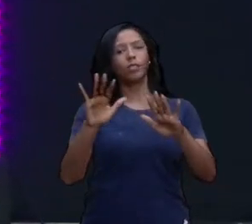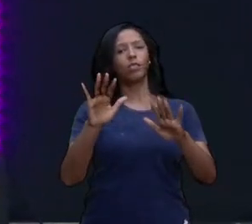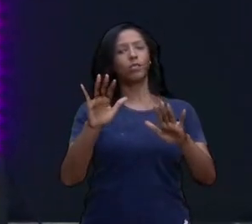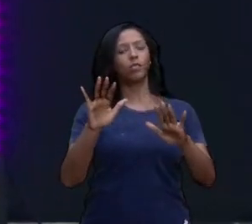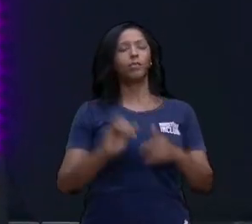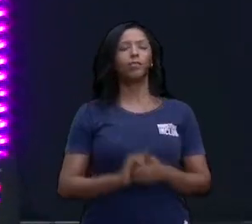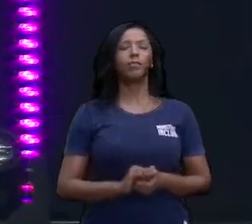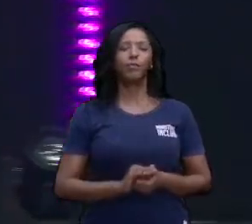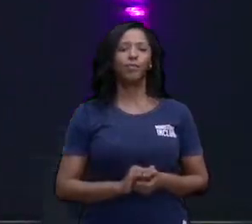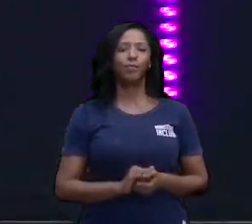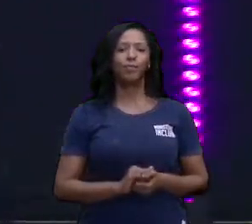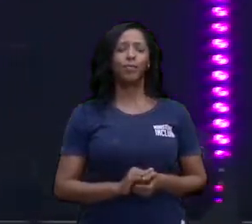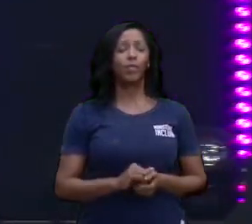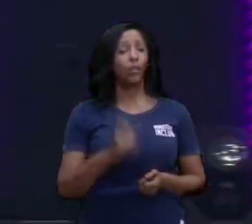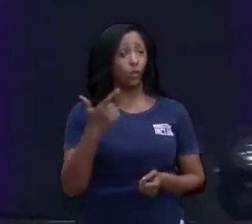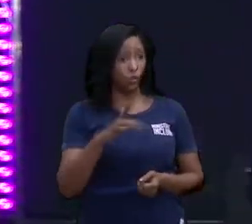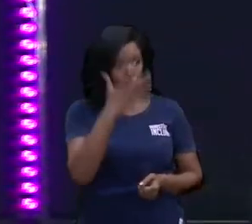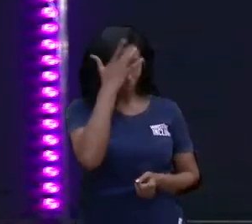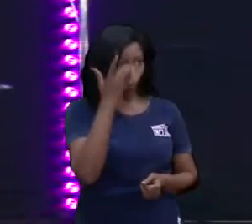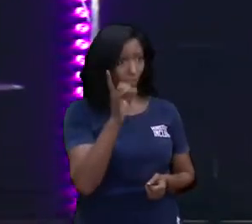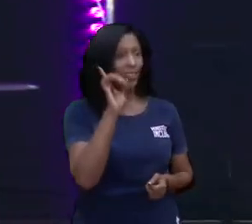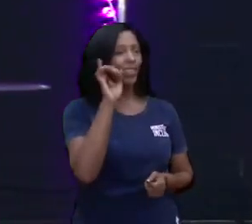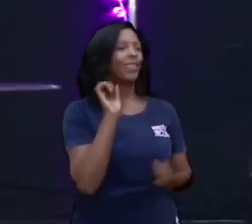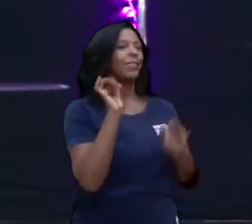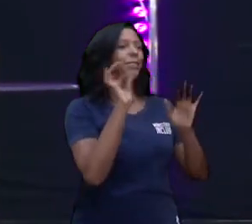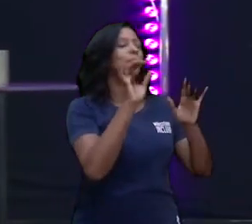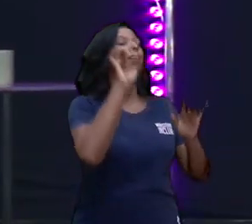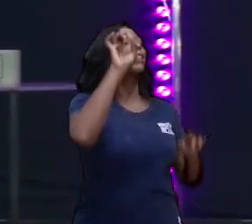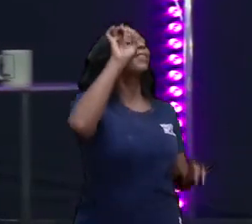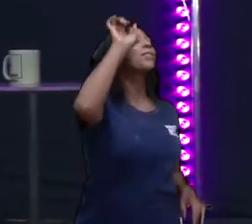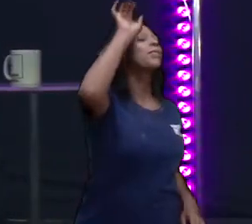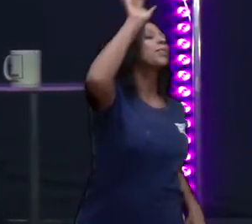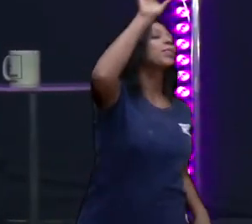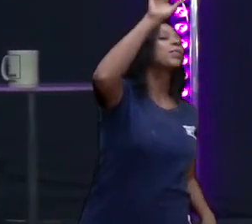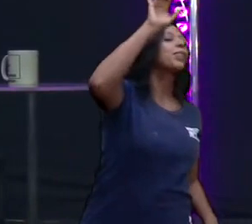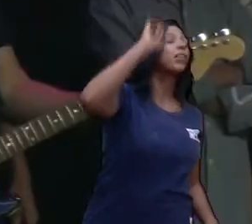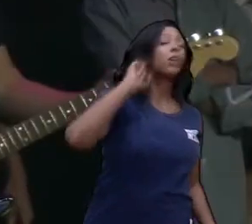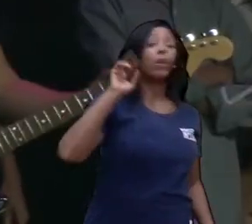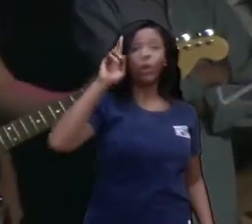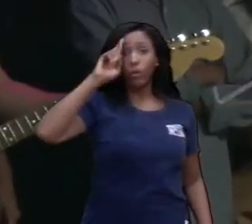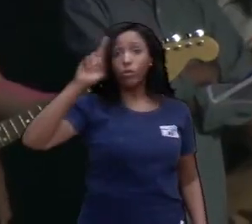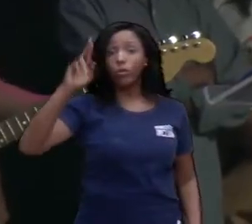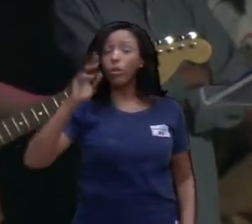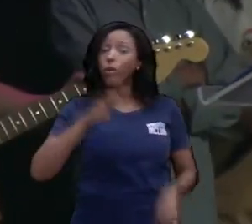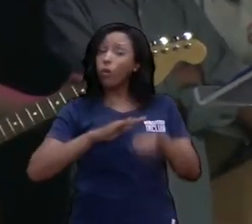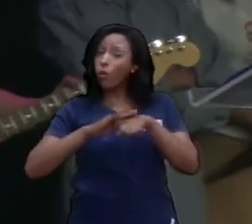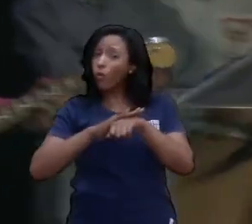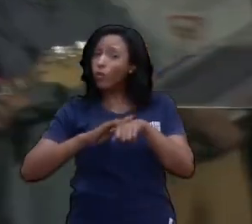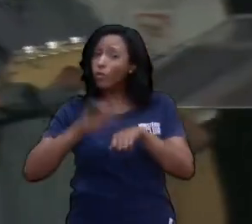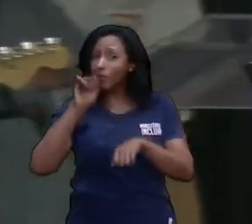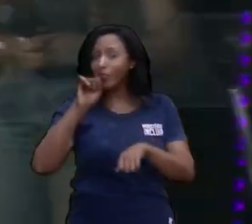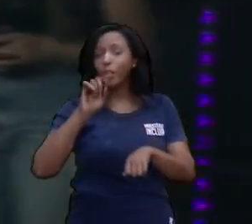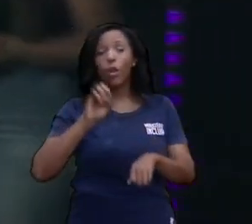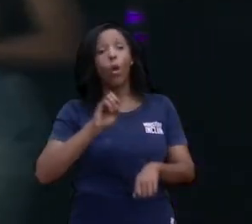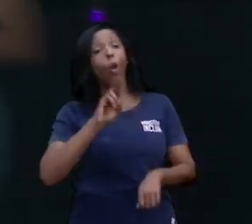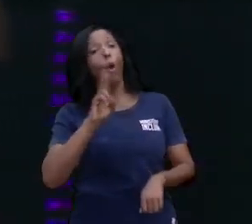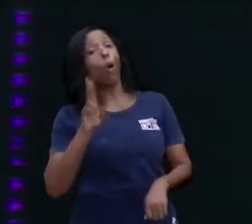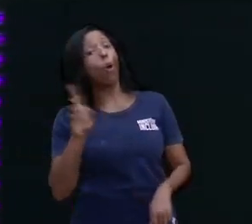mão mais alguém mas o Deus abençoe Deus abençoe lá atrás o senhor está falando com você ou não